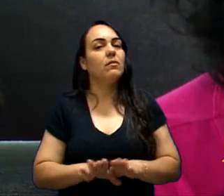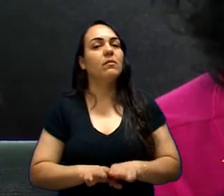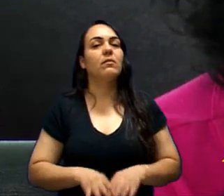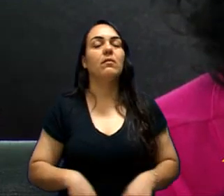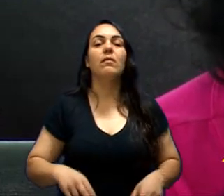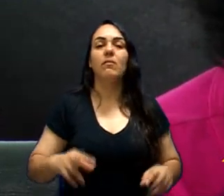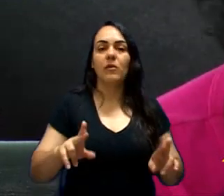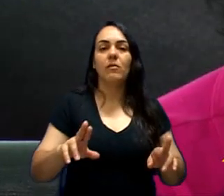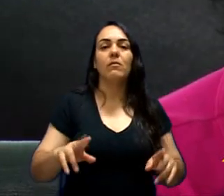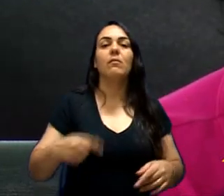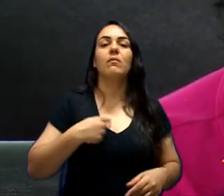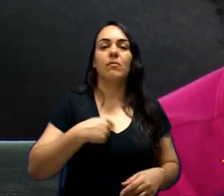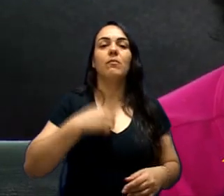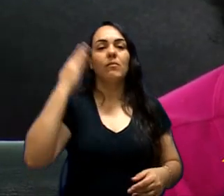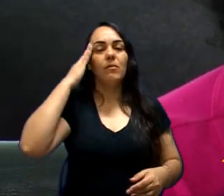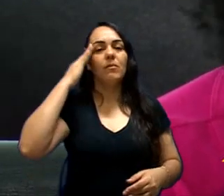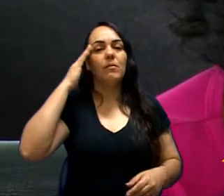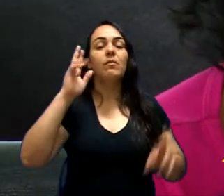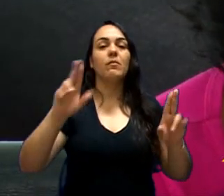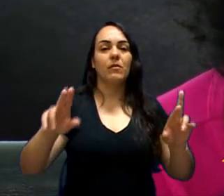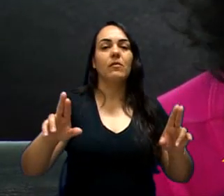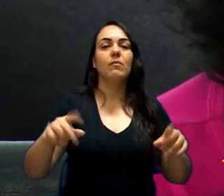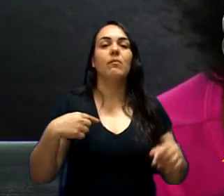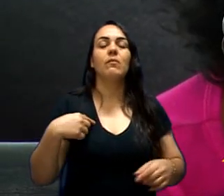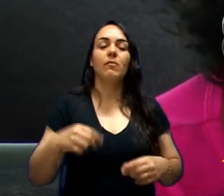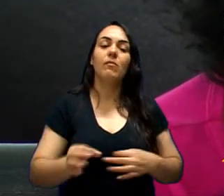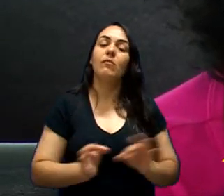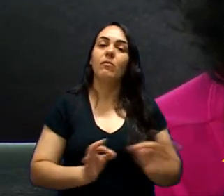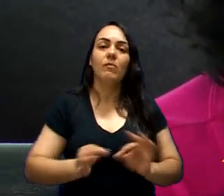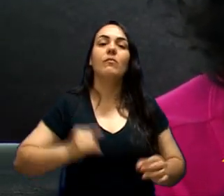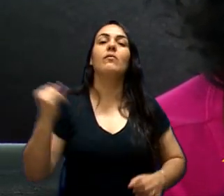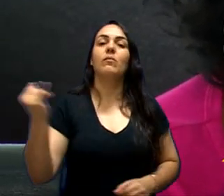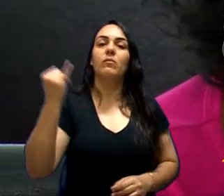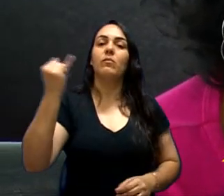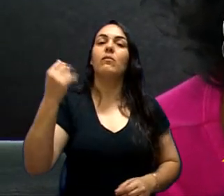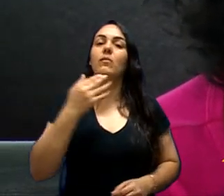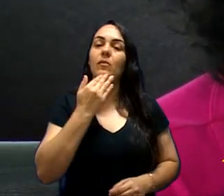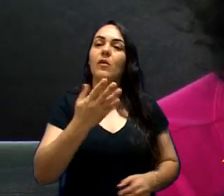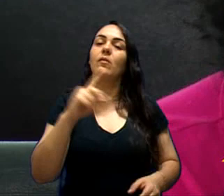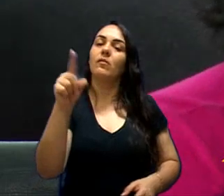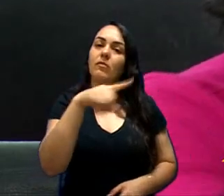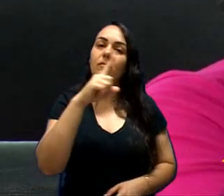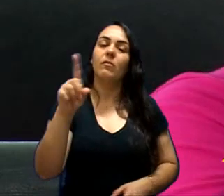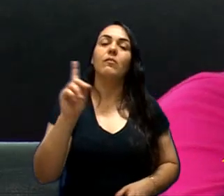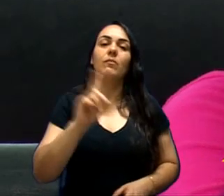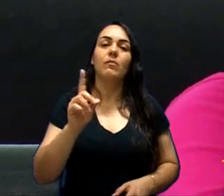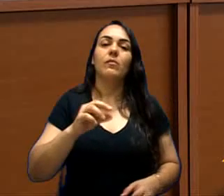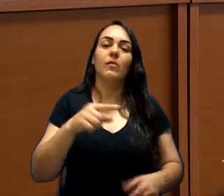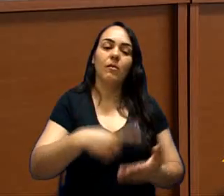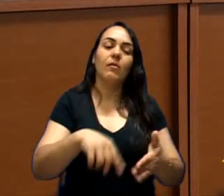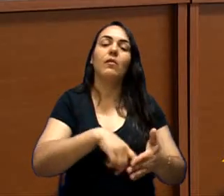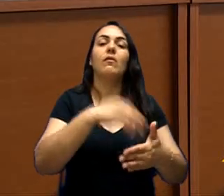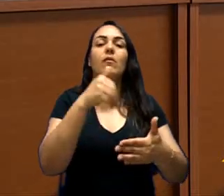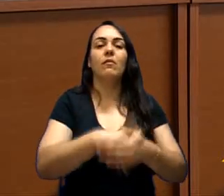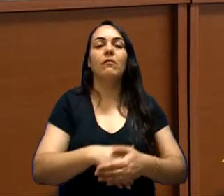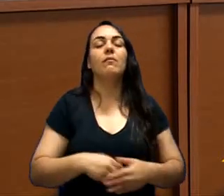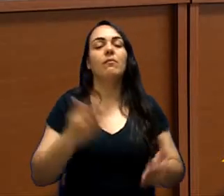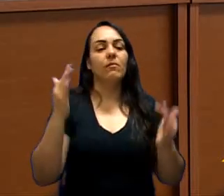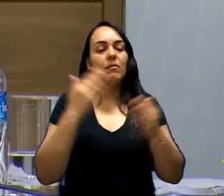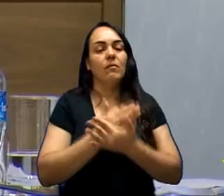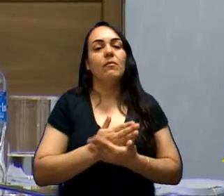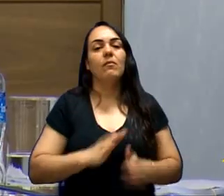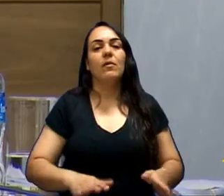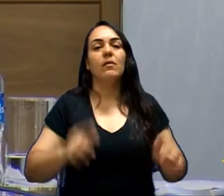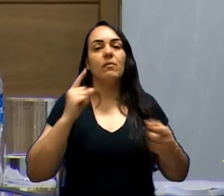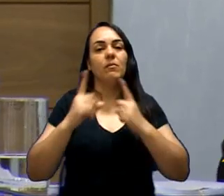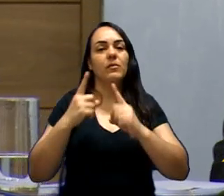mesma conduta, né? Então, esse projeto é importante. Eu peço pelo voto não ao veto. Obrigada. Encerrada a discussão, peço para que